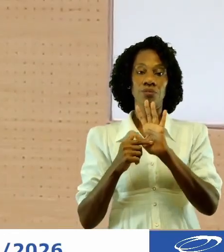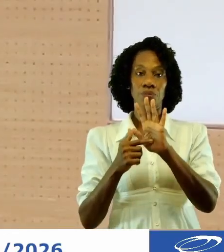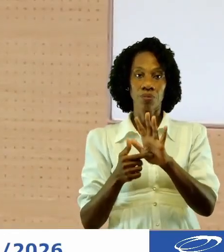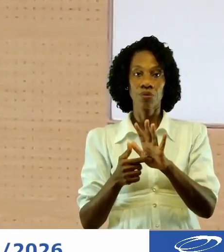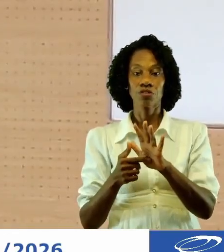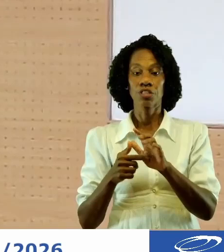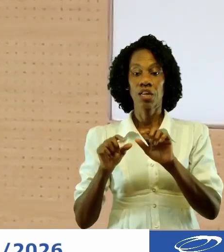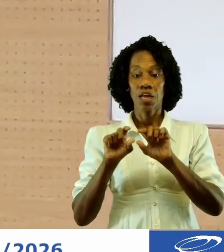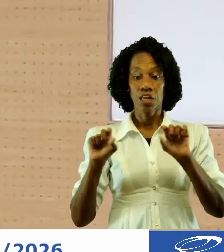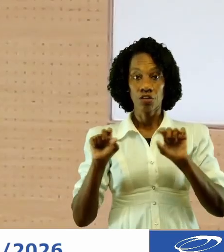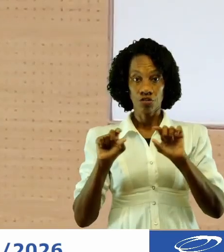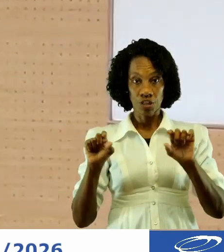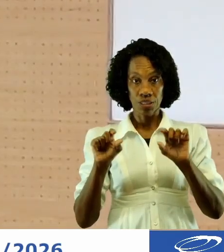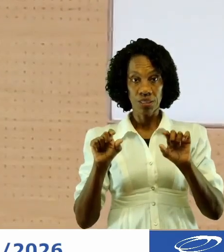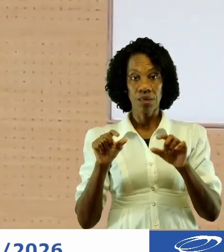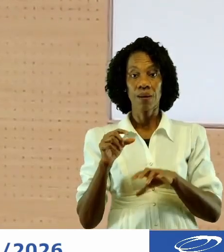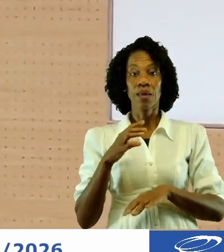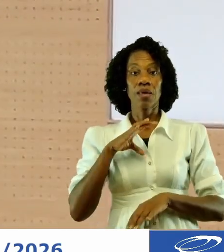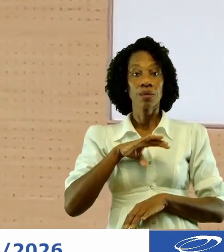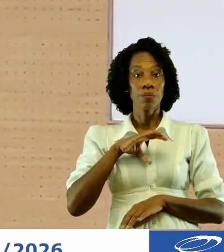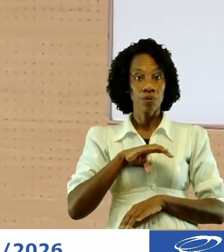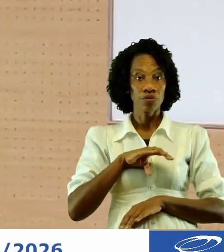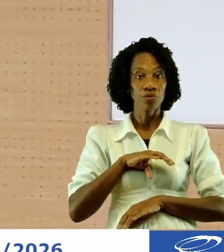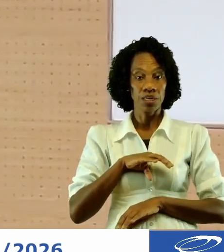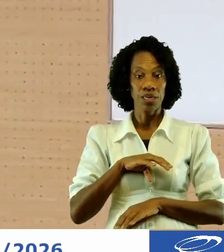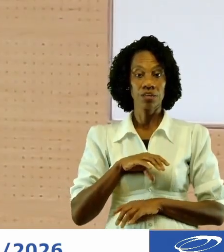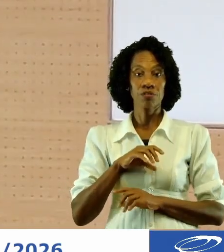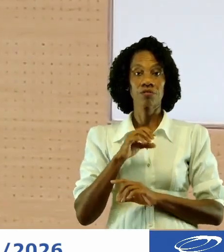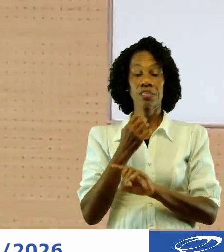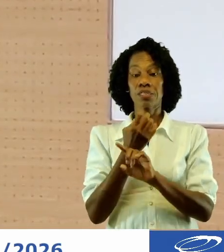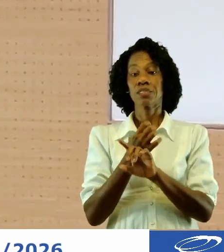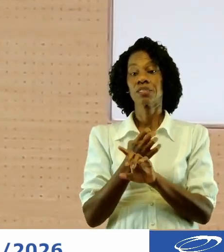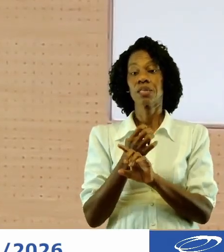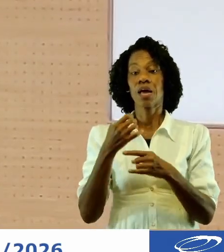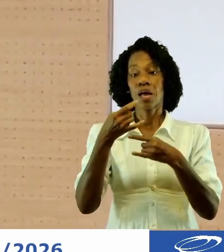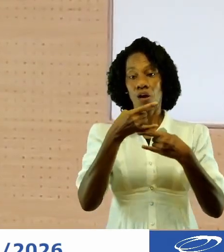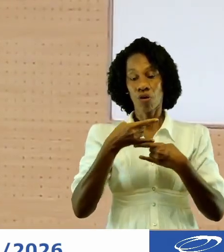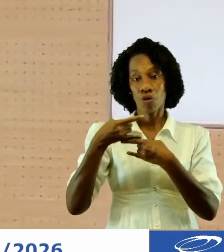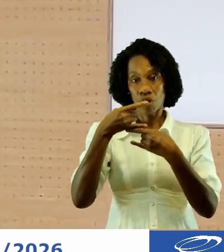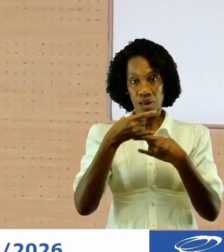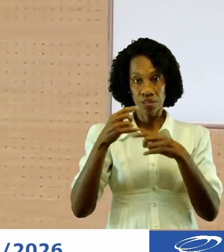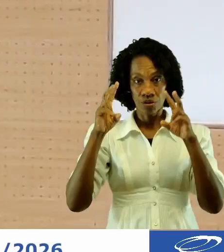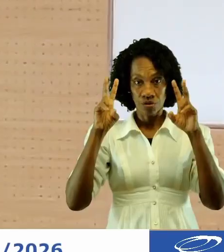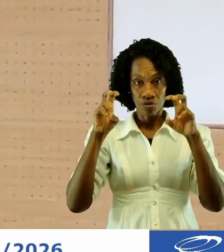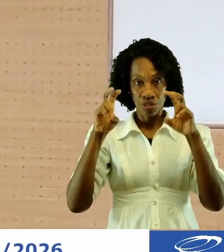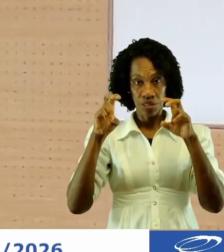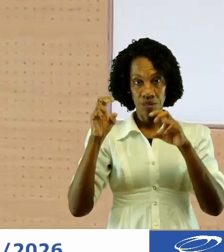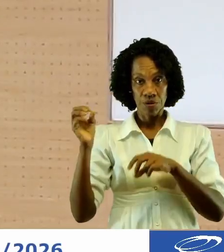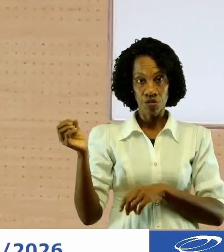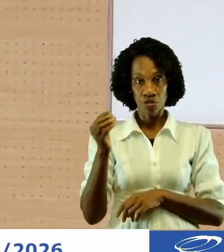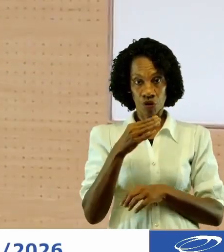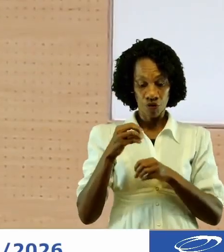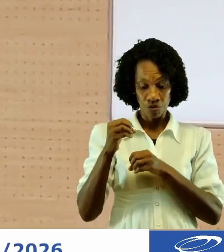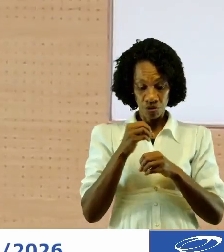legendas em português. E estará conosco online ao vivo para a sessão de perguntas. O tema da aula dele é Novos antimicrobianos e